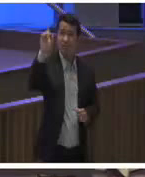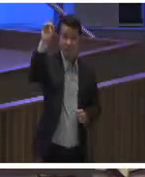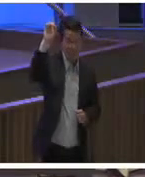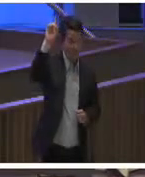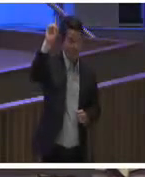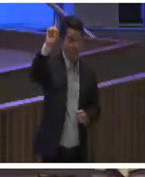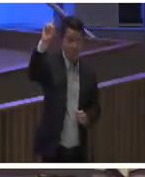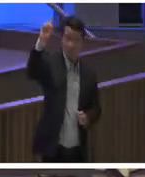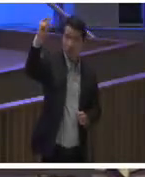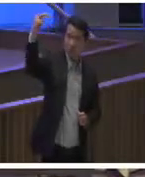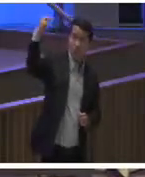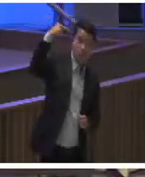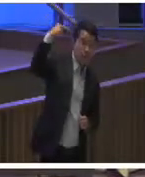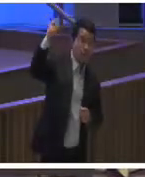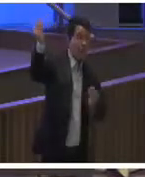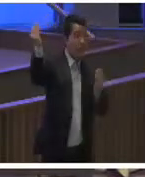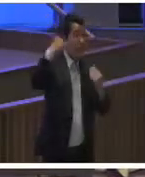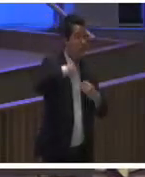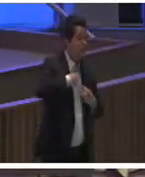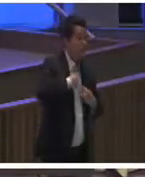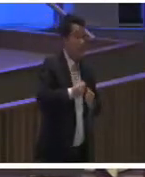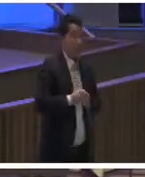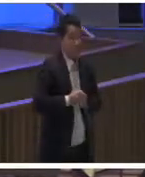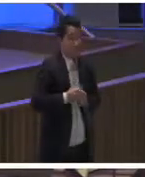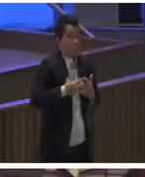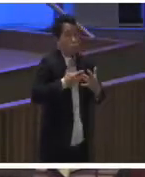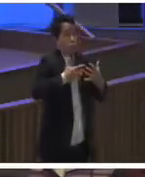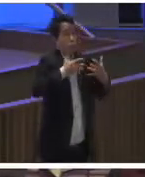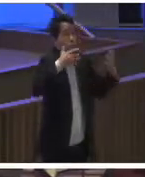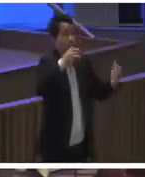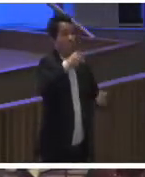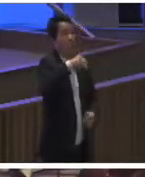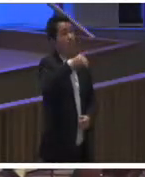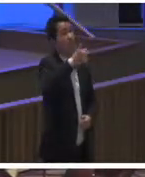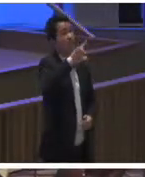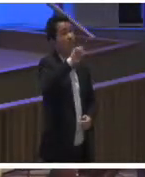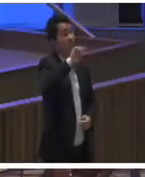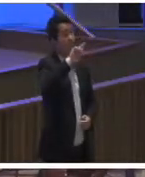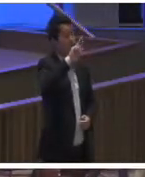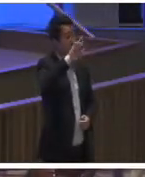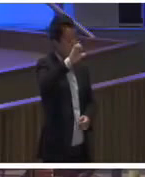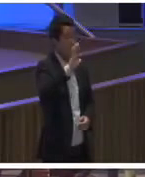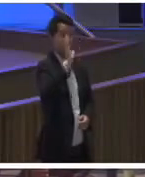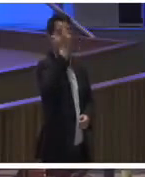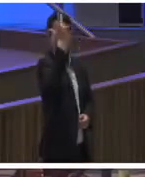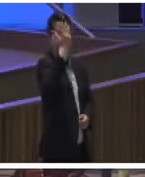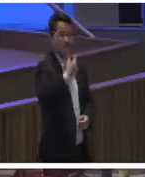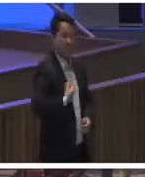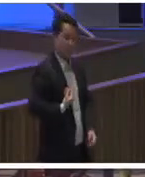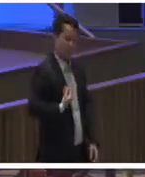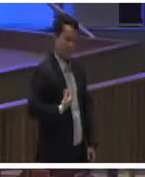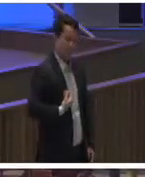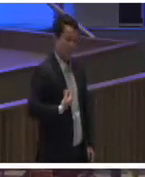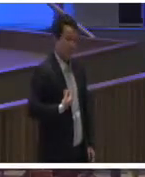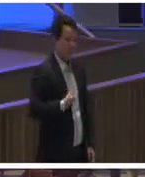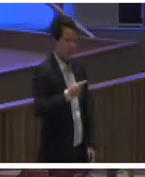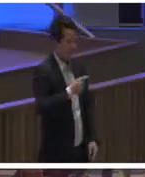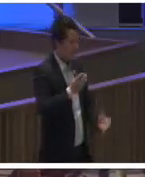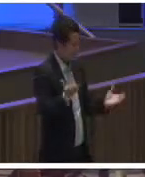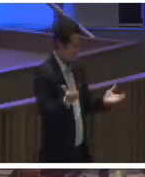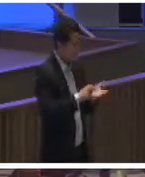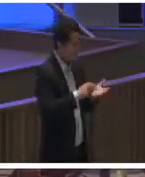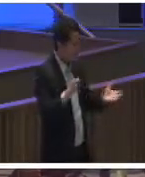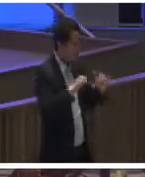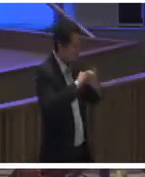disse hoje de manhã que essa mesma pessoa que me falou do irmão que voltou para casa tinha trazido no culto uma pessoa, não é? E